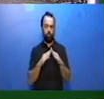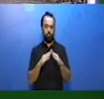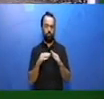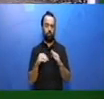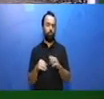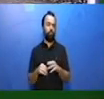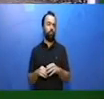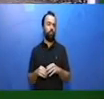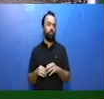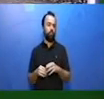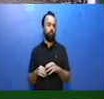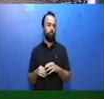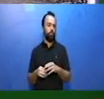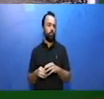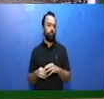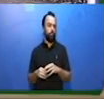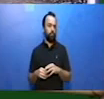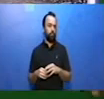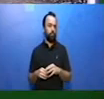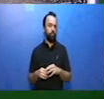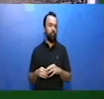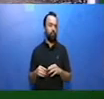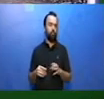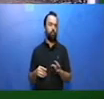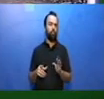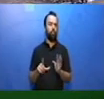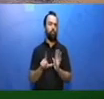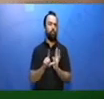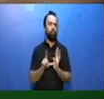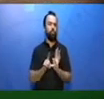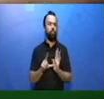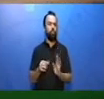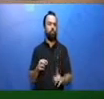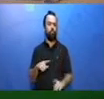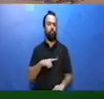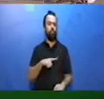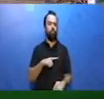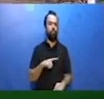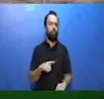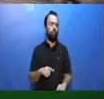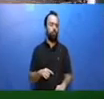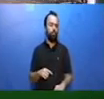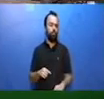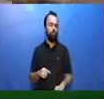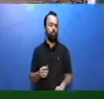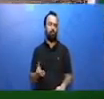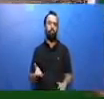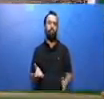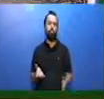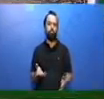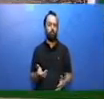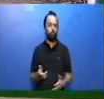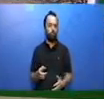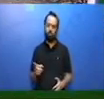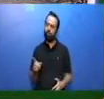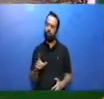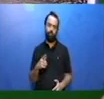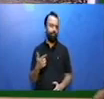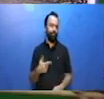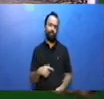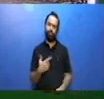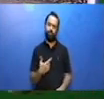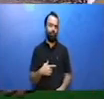Casas. Muito bem. Tem estabelecimento comercial? Aqui falou alguma coisa? Não,